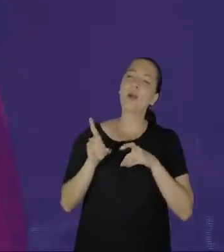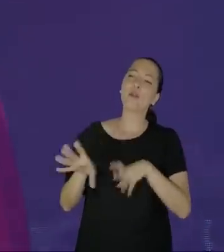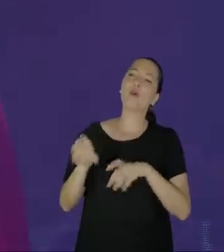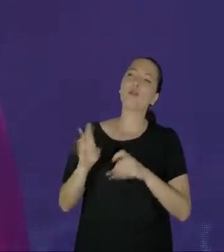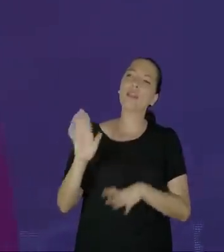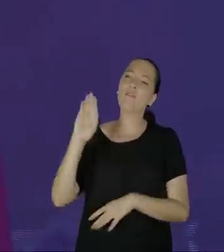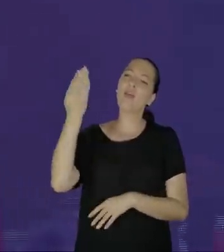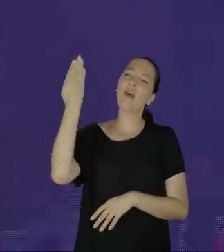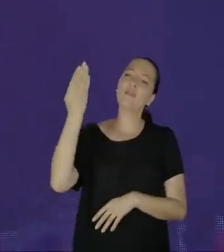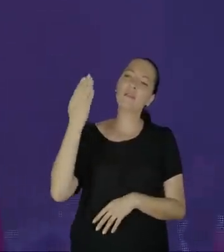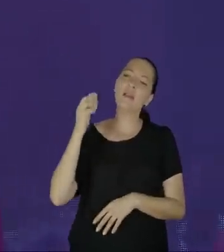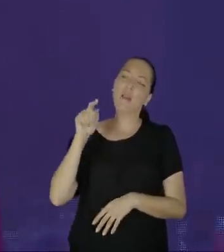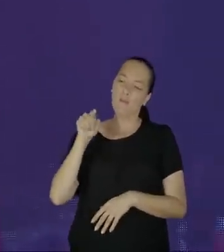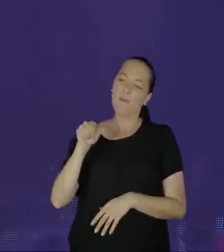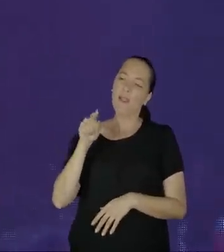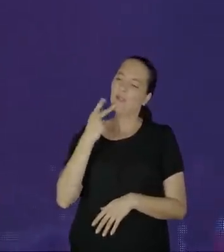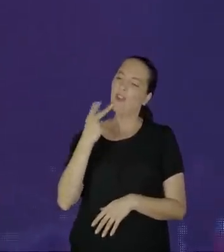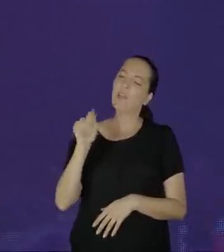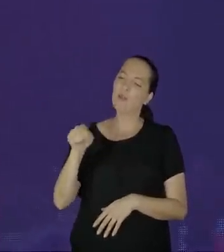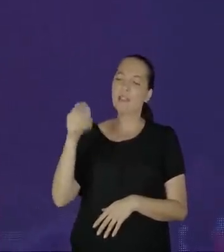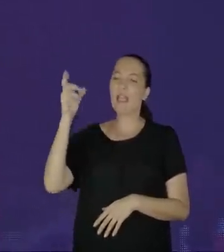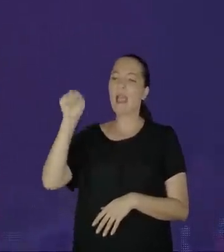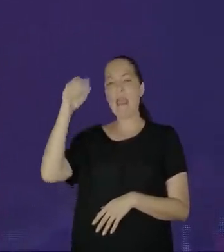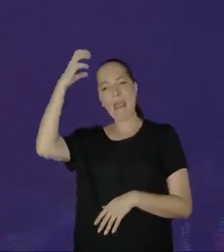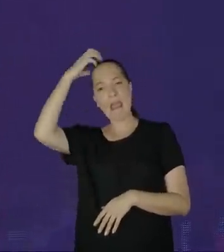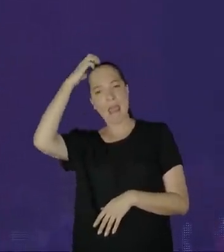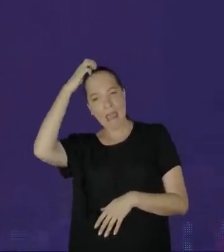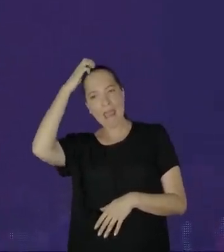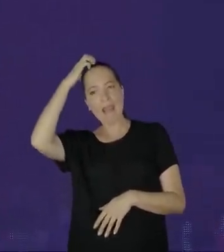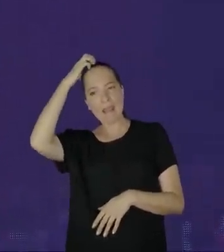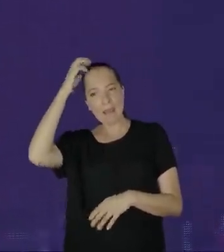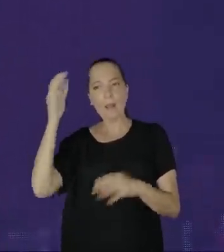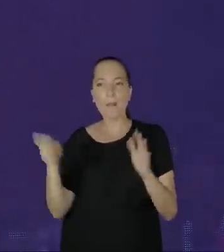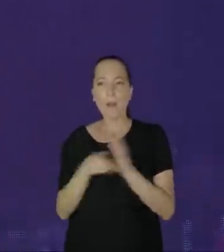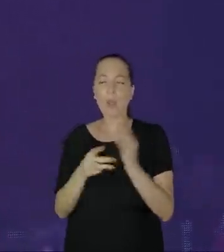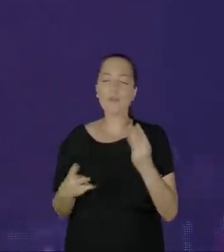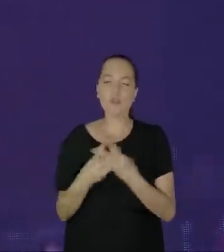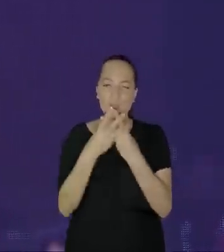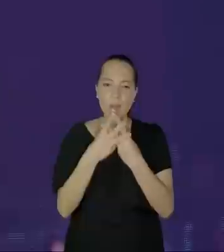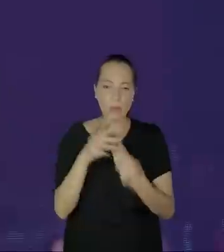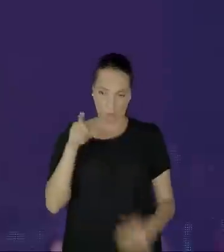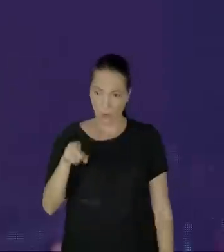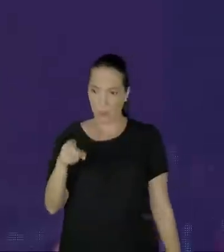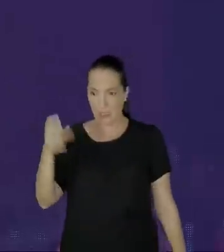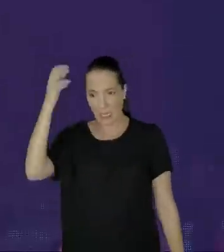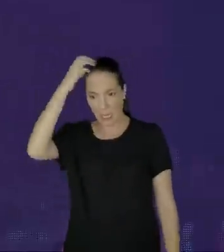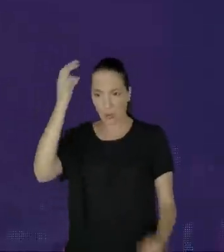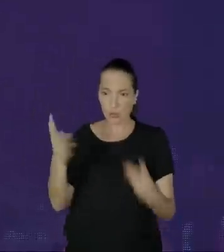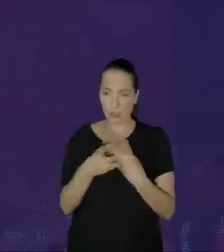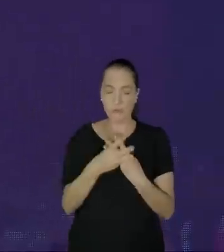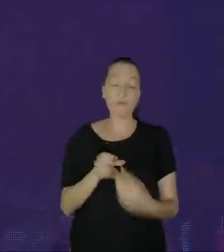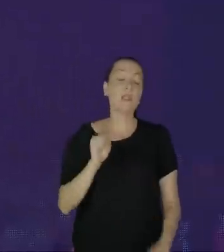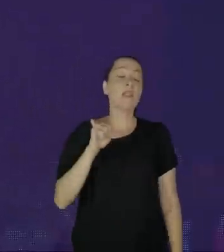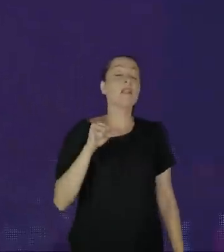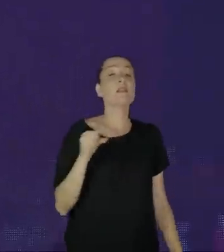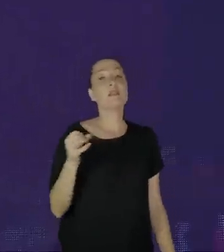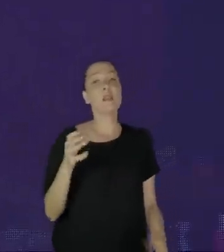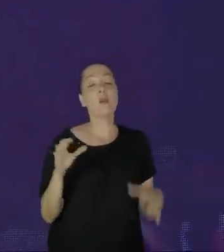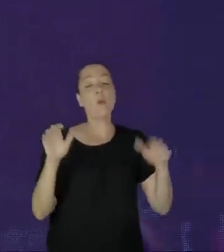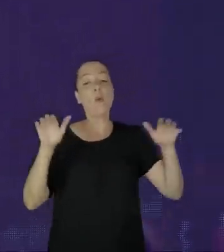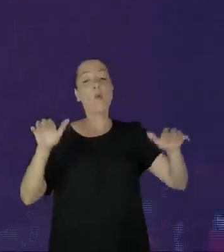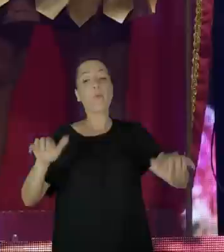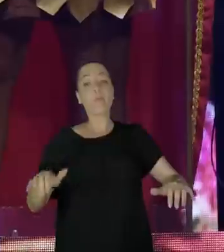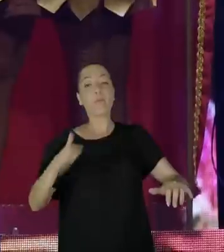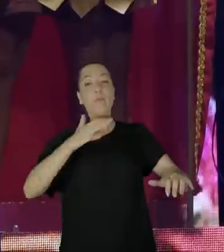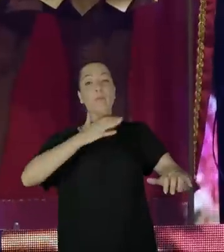ser o rei dos judeus. Você é o rei dos judeus? Se meu reino fosse deste mundo, os meus seguidores teriam